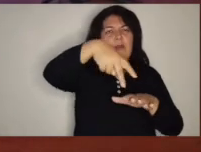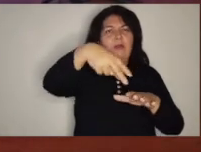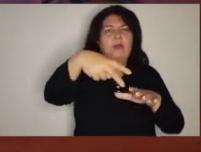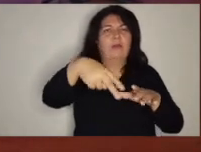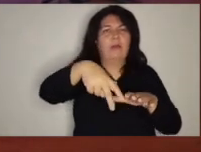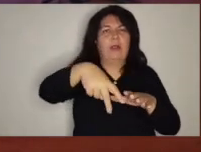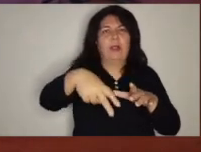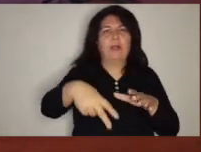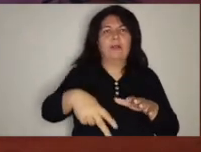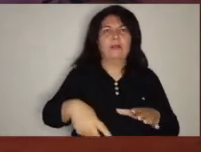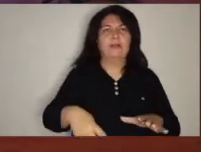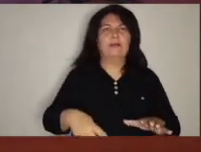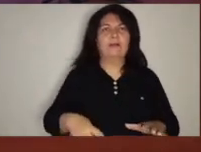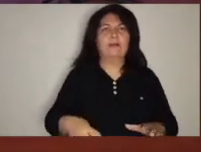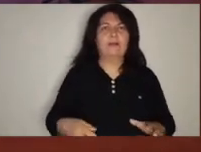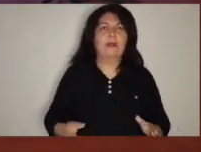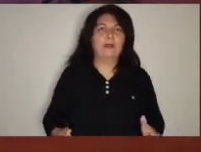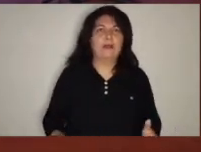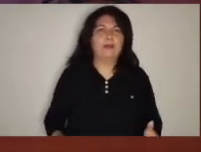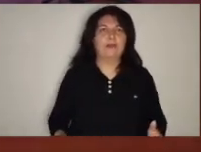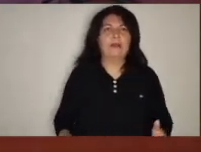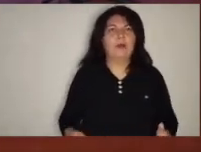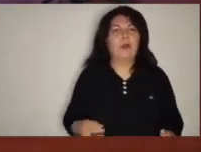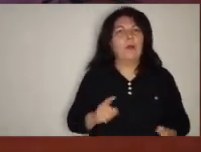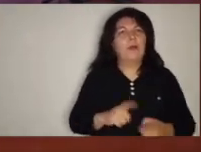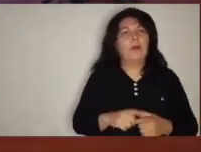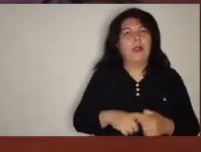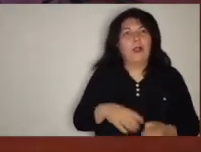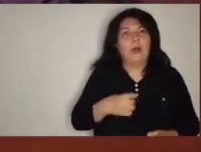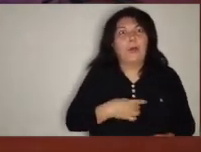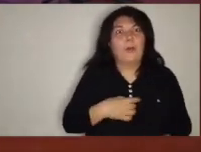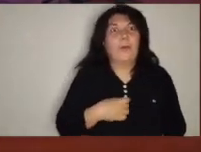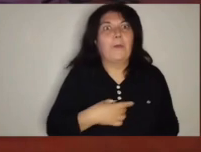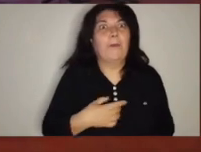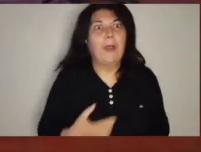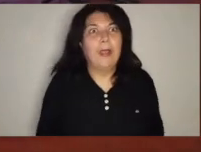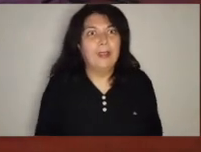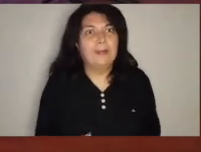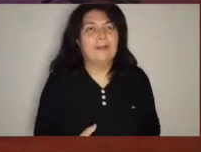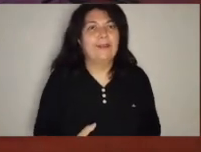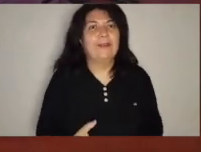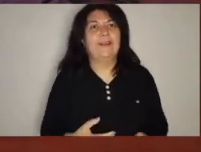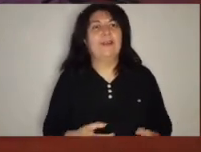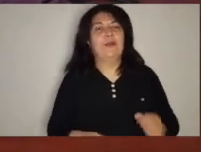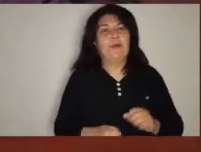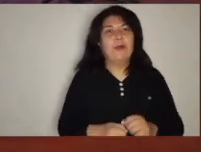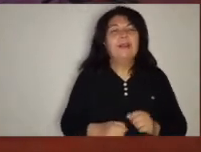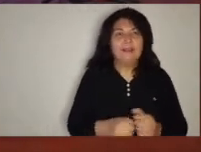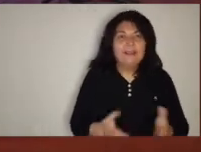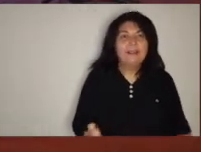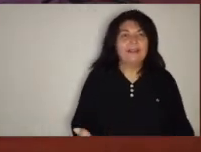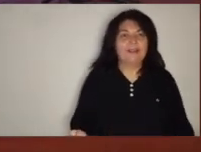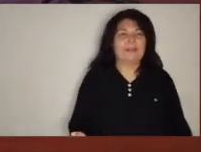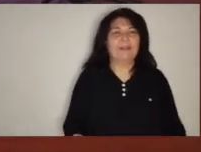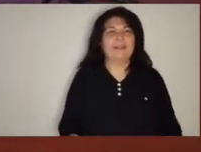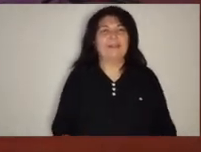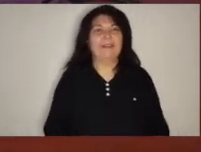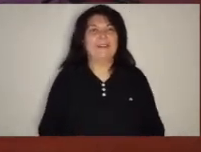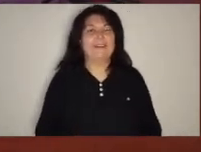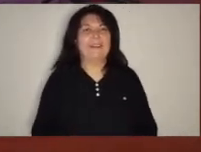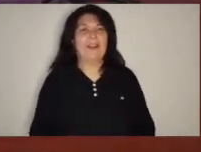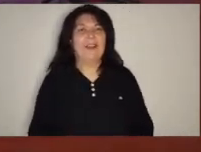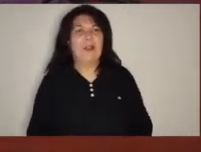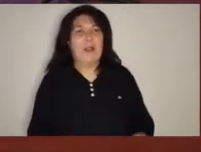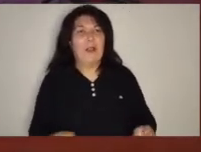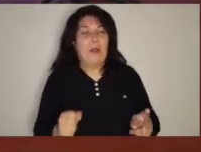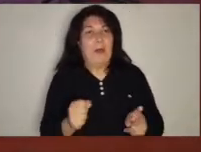a afundar. E o engraçado é que Pedro, irmãos, ele era pescador, ele sabia nadar. Pedro não poderia olhar para trás e voltar